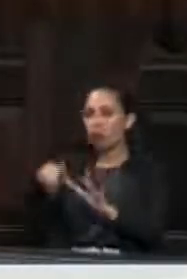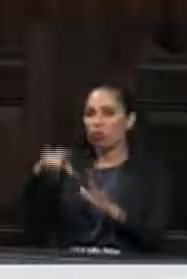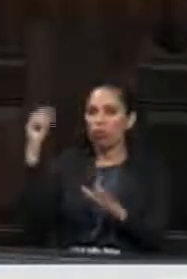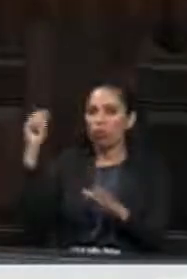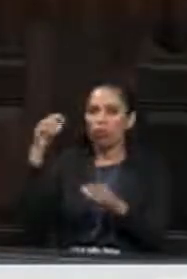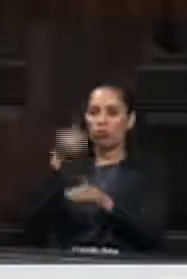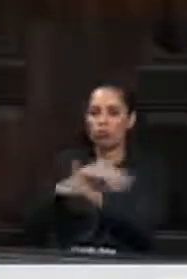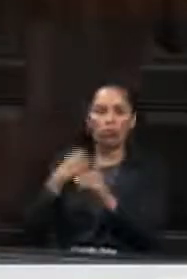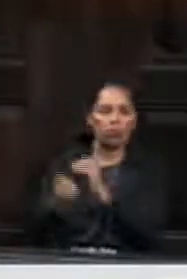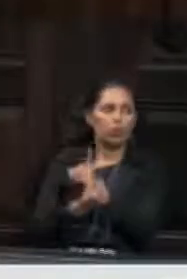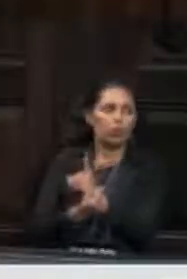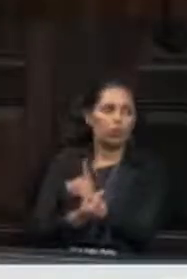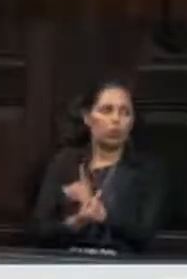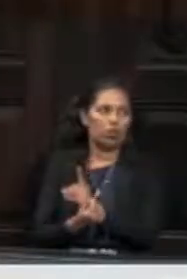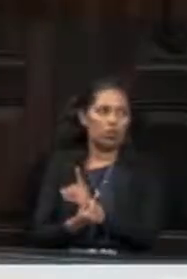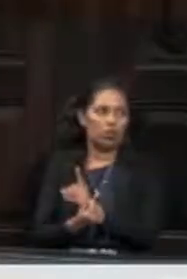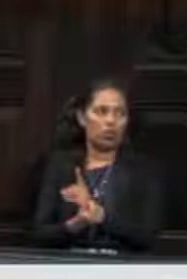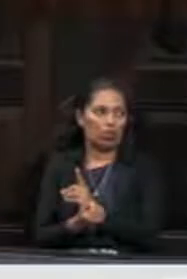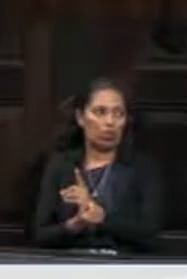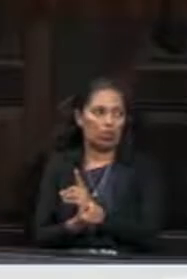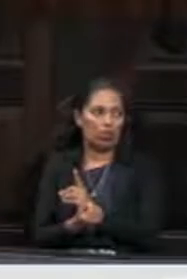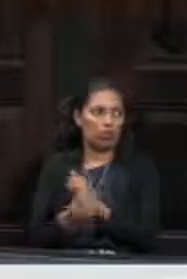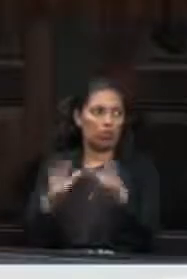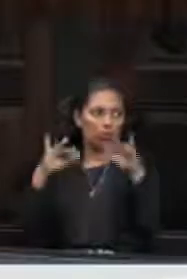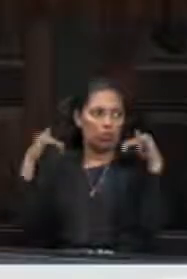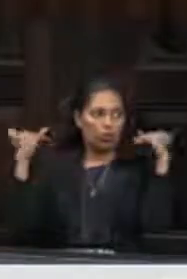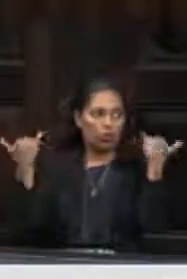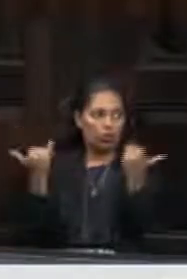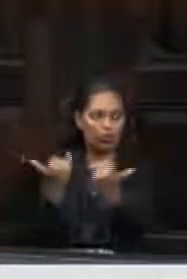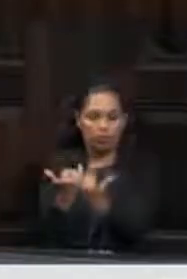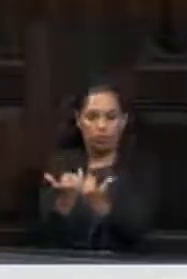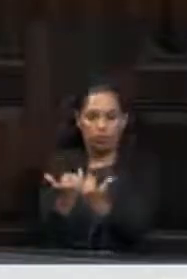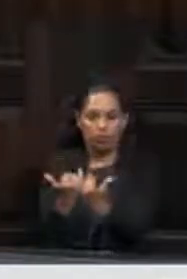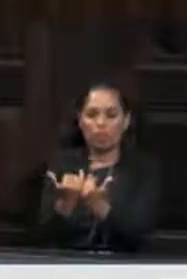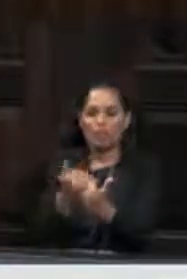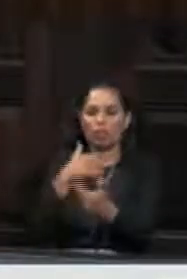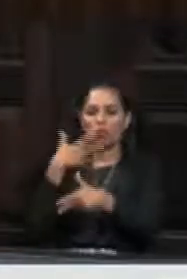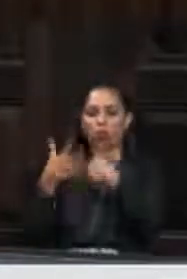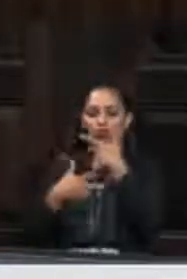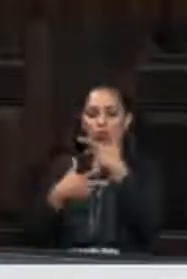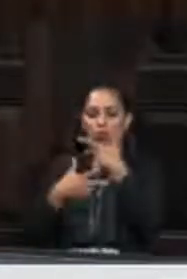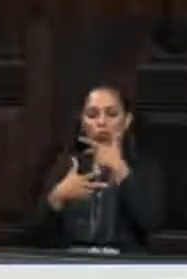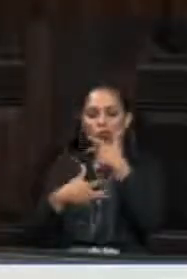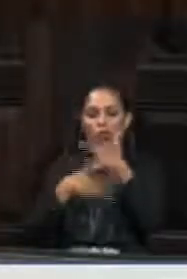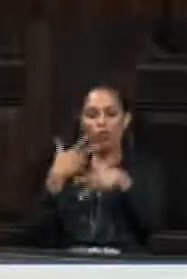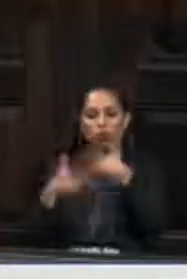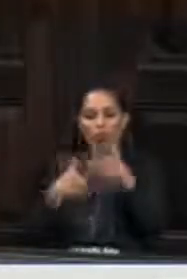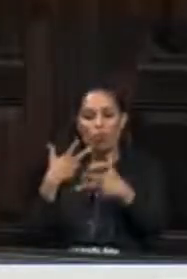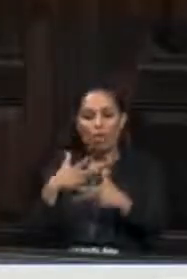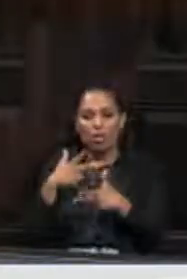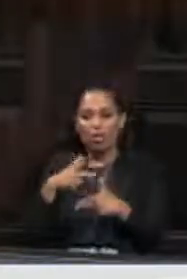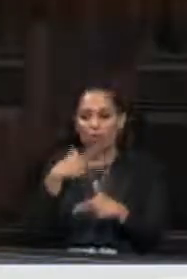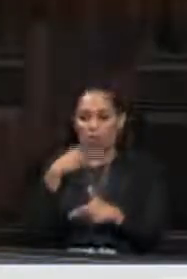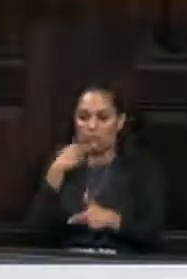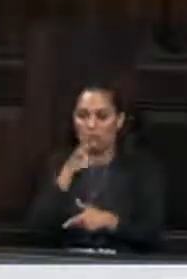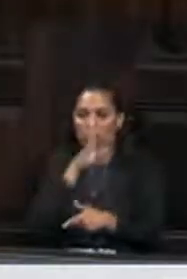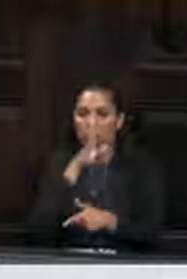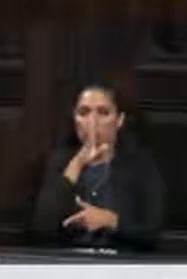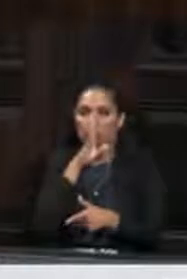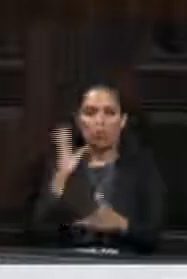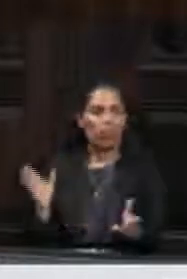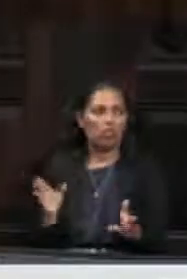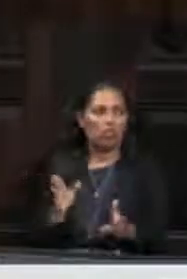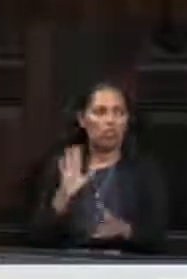ADO 26 argumentam que o Congresso Nacional está se omitindo. Mas, na verdade, há alguns